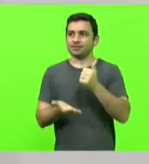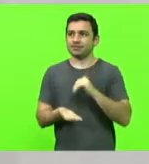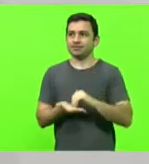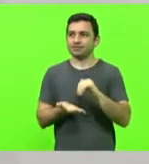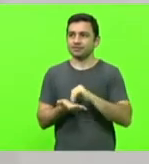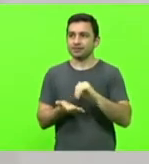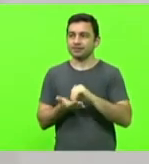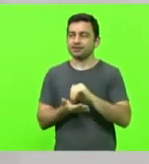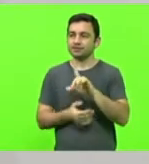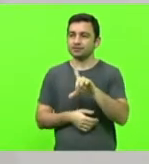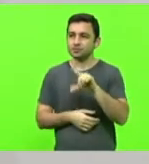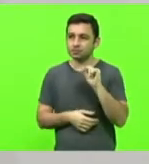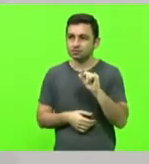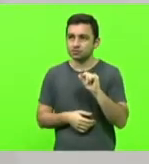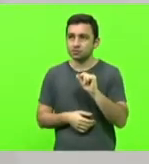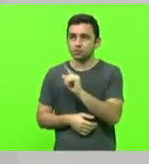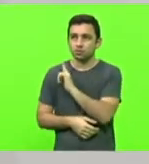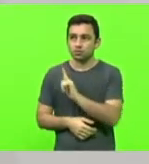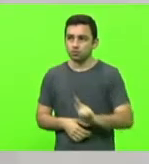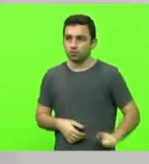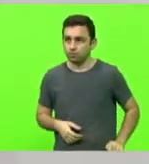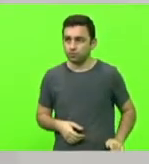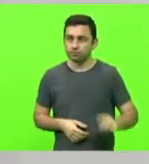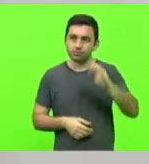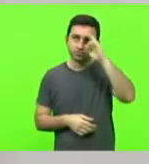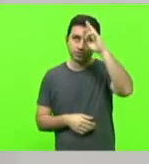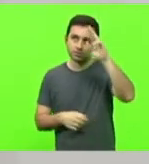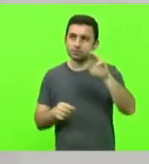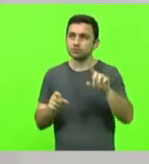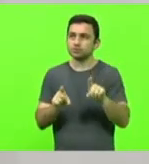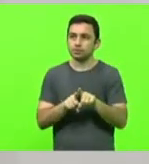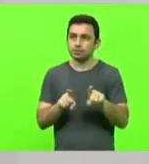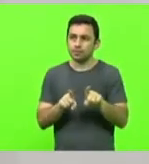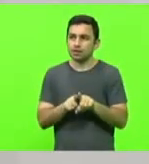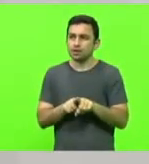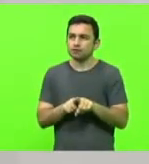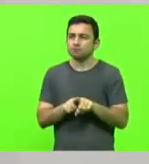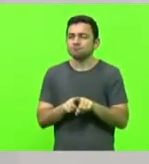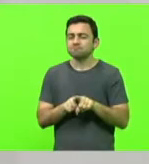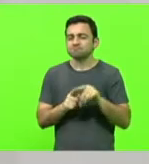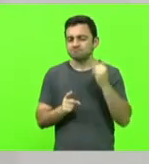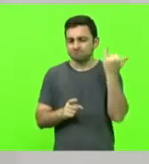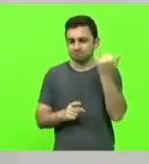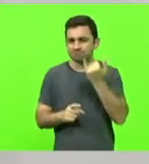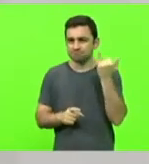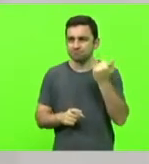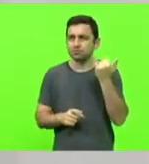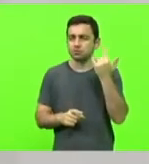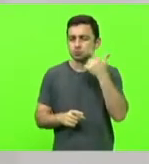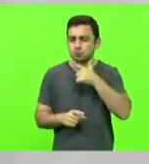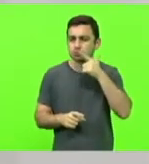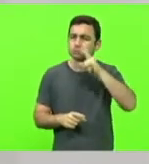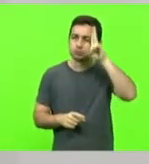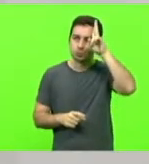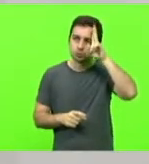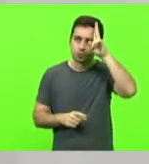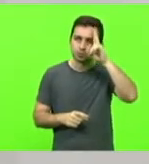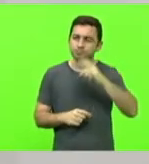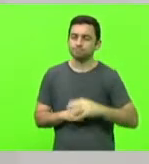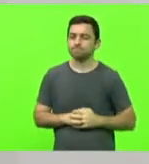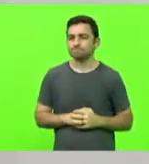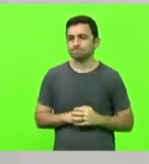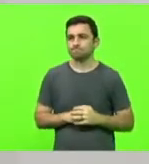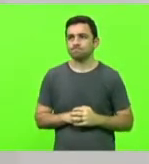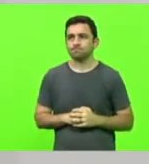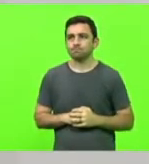serem nomeados já no governo, Carlos Moisés, e que deixou um legado incomparável. Fica aqui os parabéns. Senhores